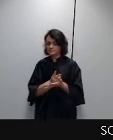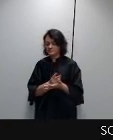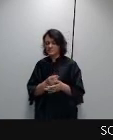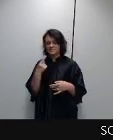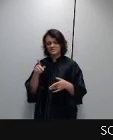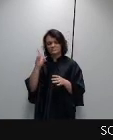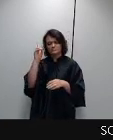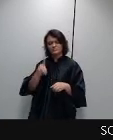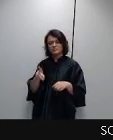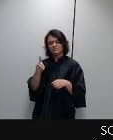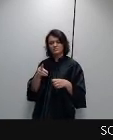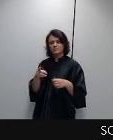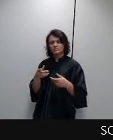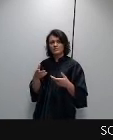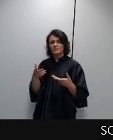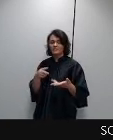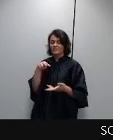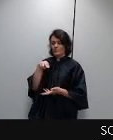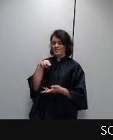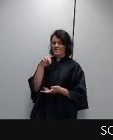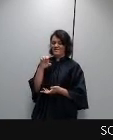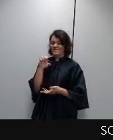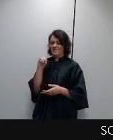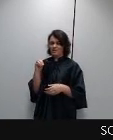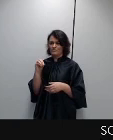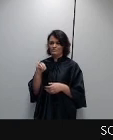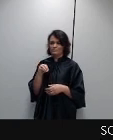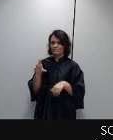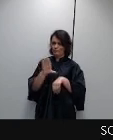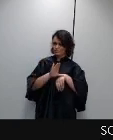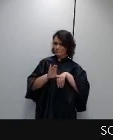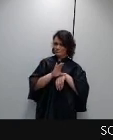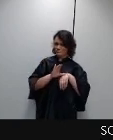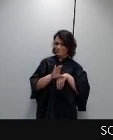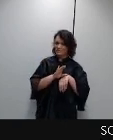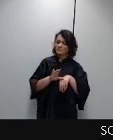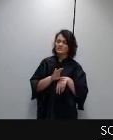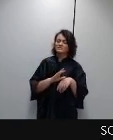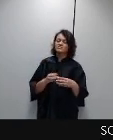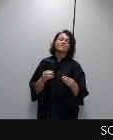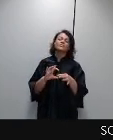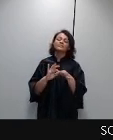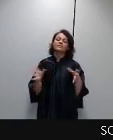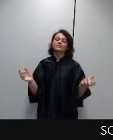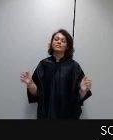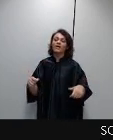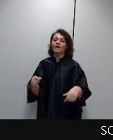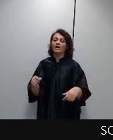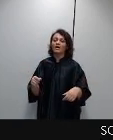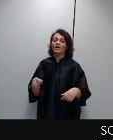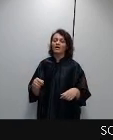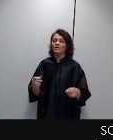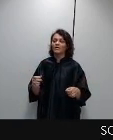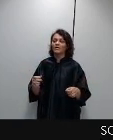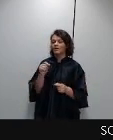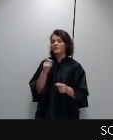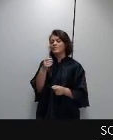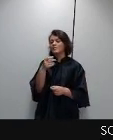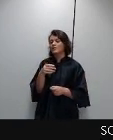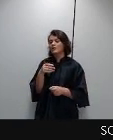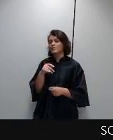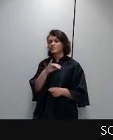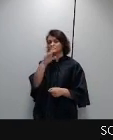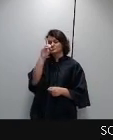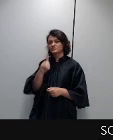atual o neocontratualismo ocidental atual criou ao Porto na barreira a supressão de direitos antes deferido